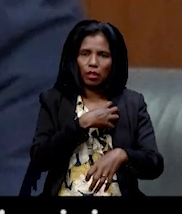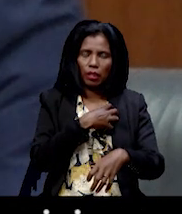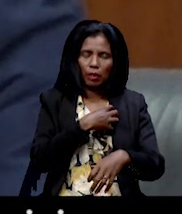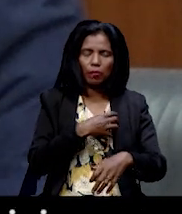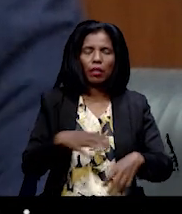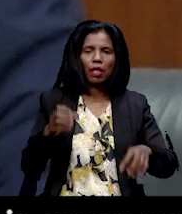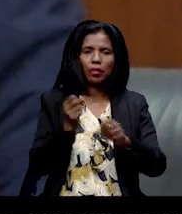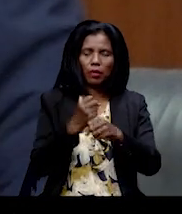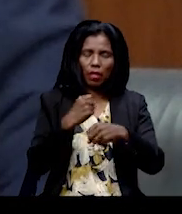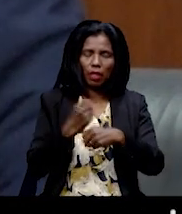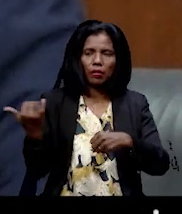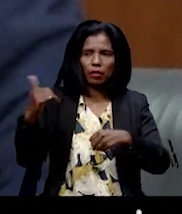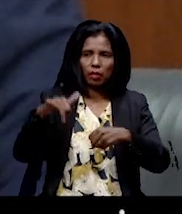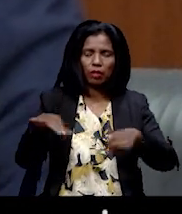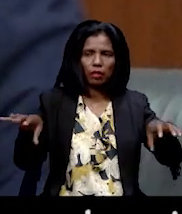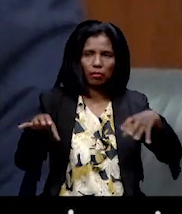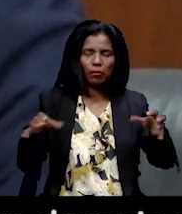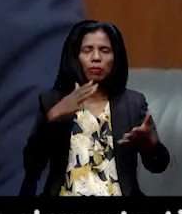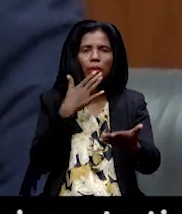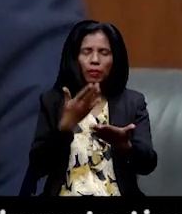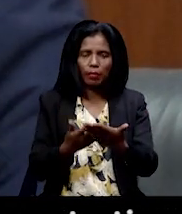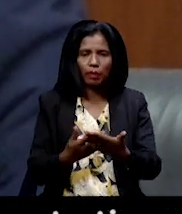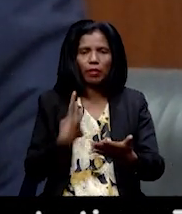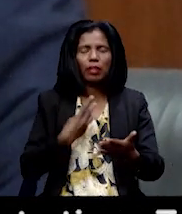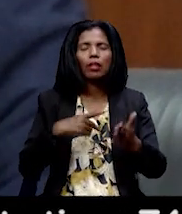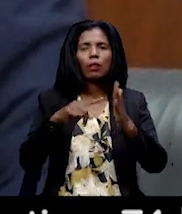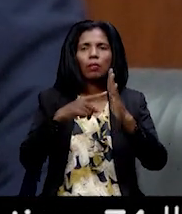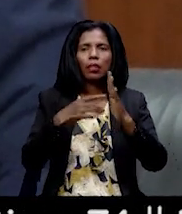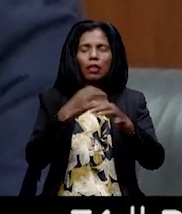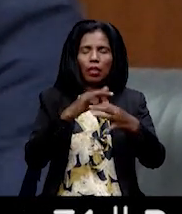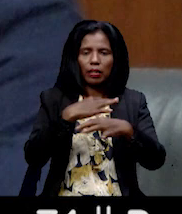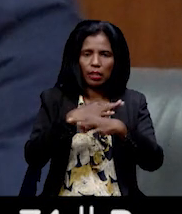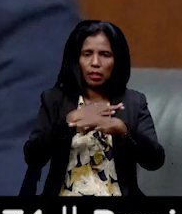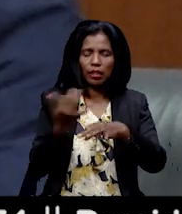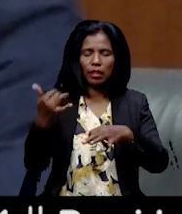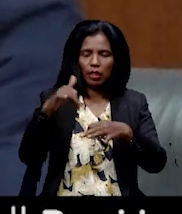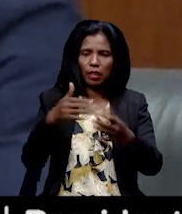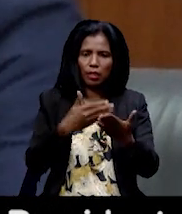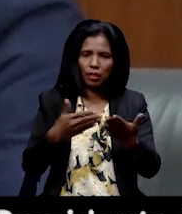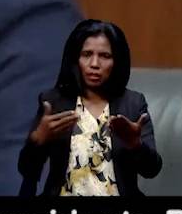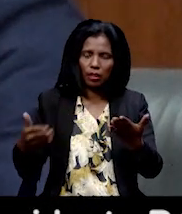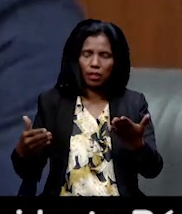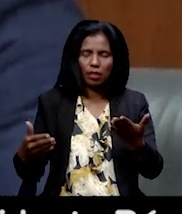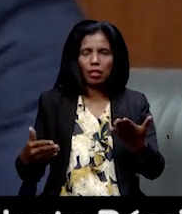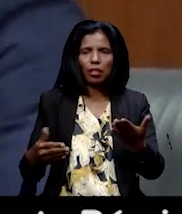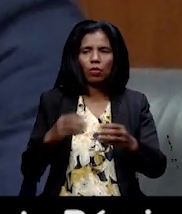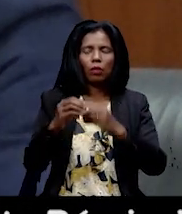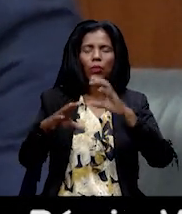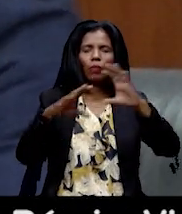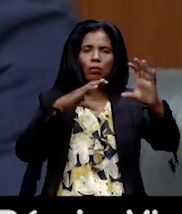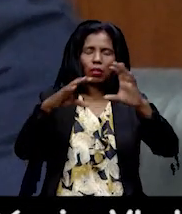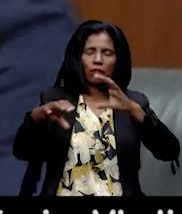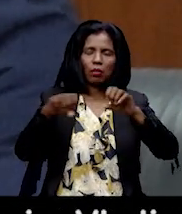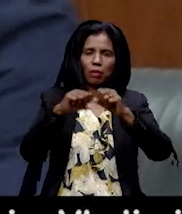de ralo ser né, serviço né, pemak profissional, e tá, o hadia ser né, equipamento Sira. Hadia sernia equipamento komunikasi yang sernia